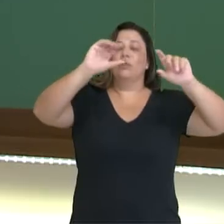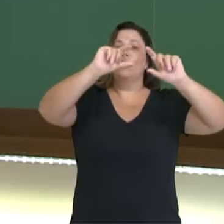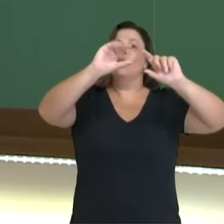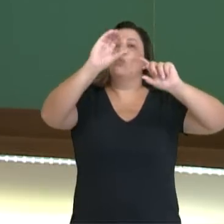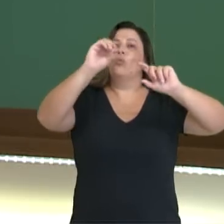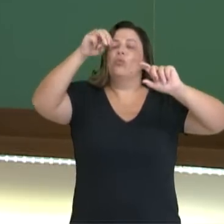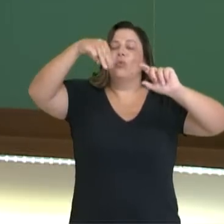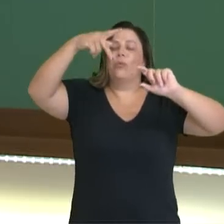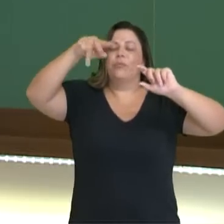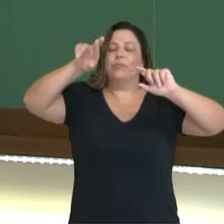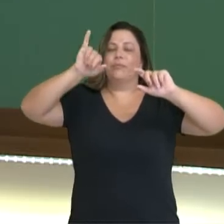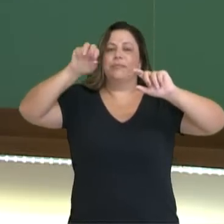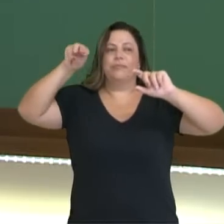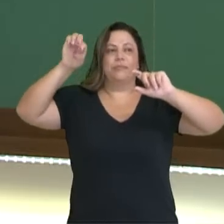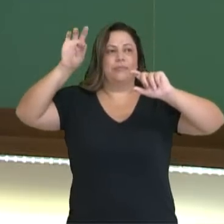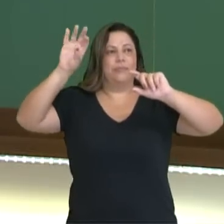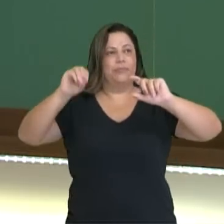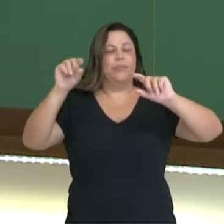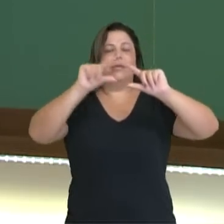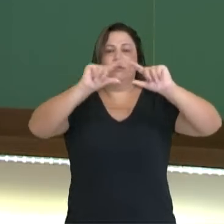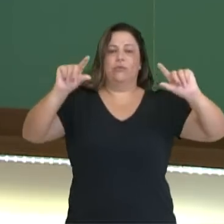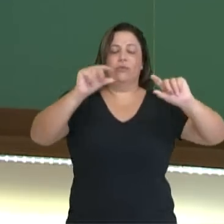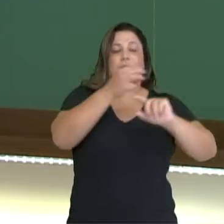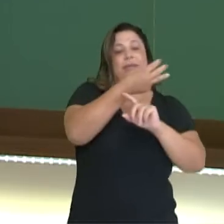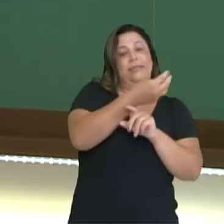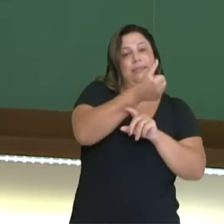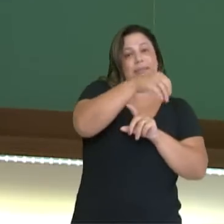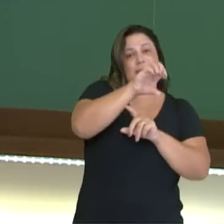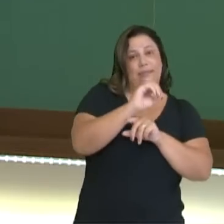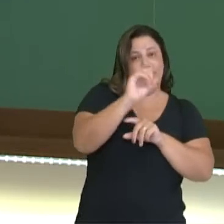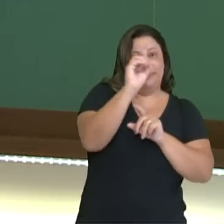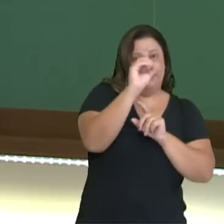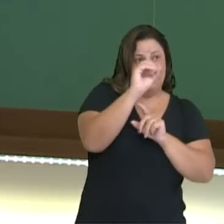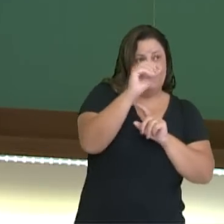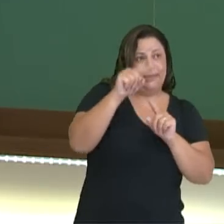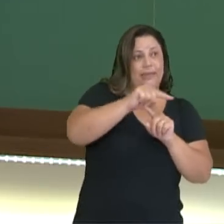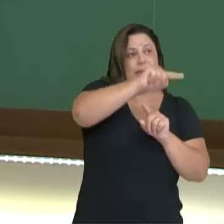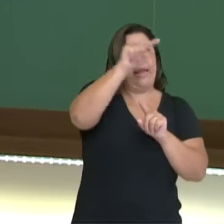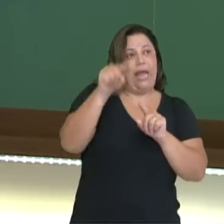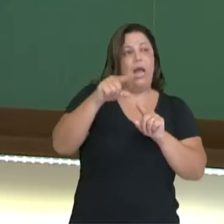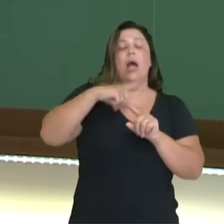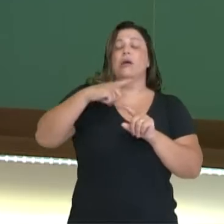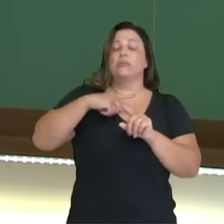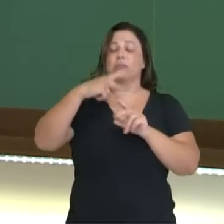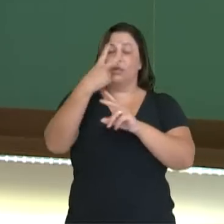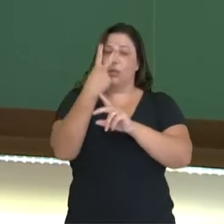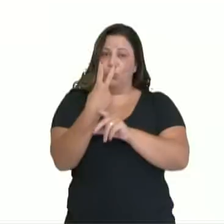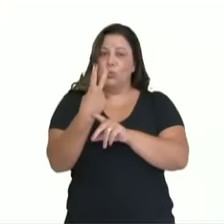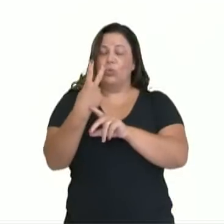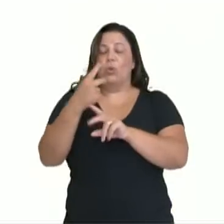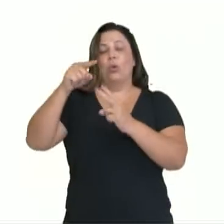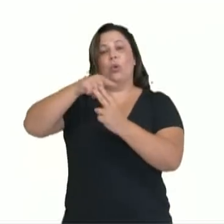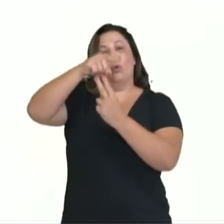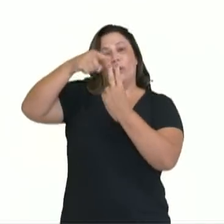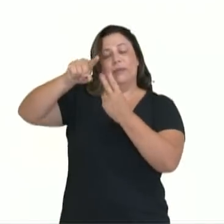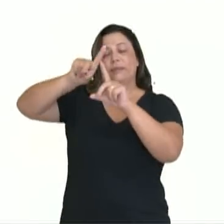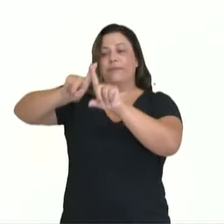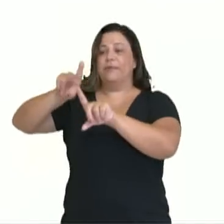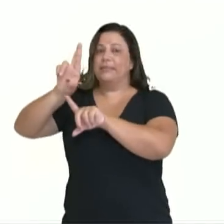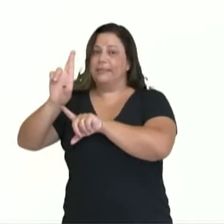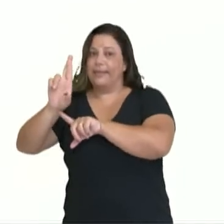o arco de 360 graus, circunferência inteira, tem um comprimento de 2 vezes π vezes